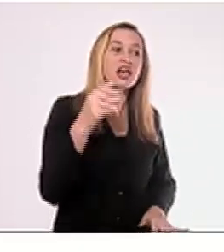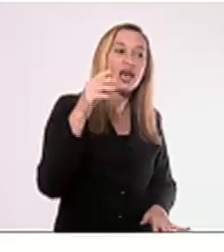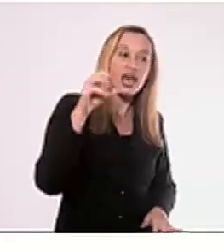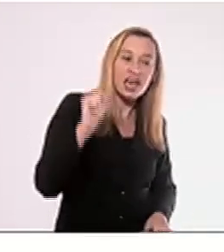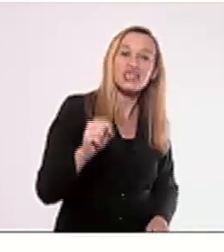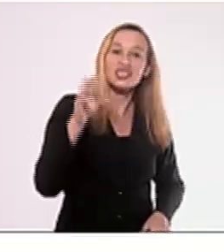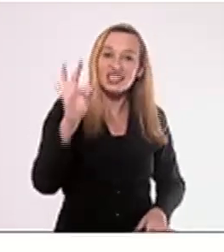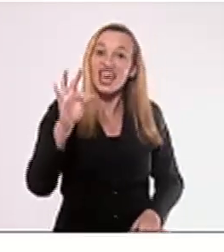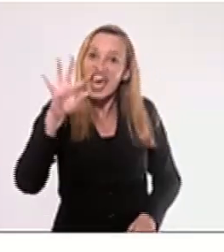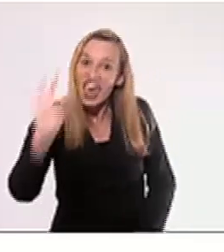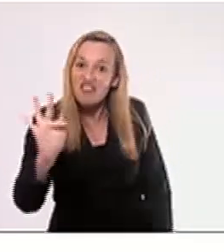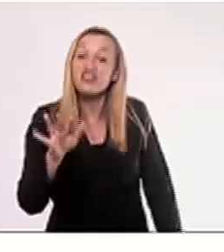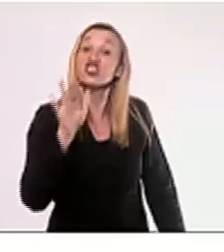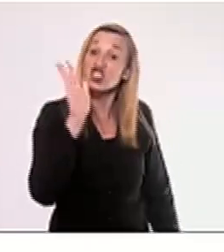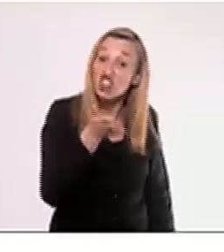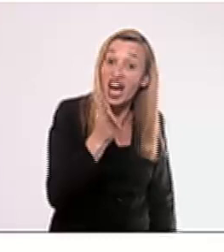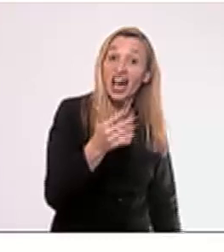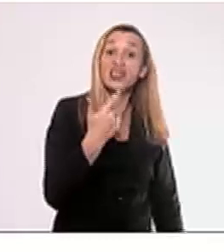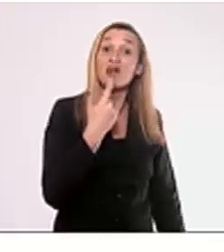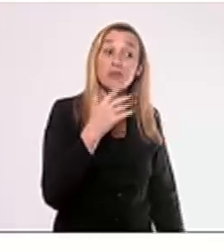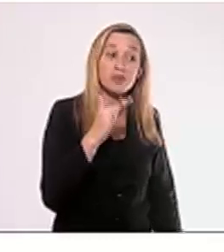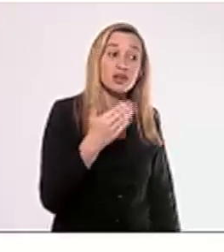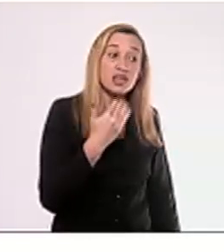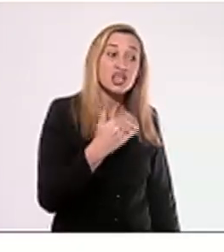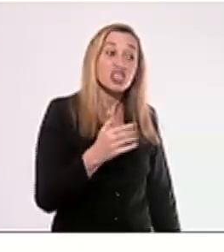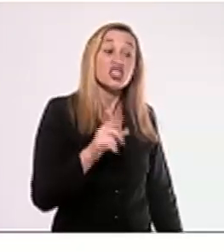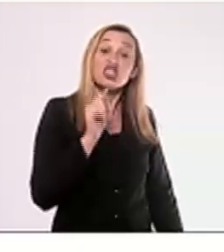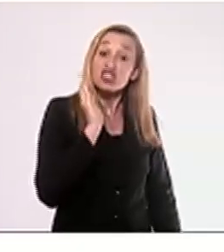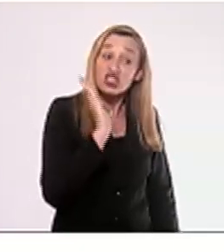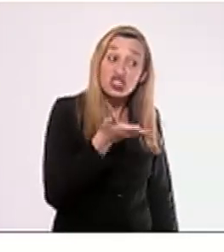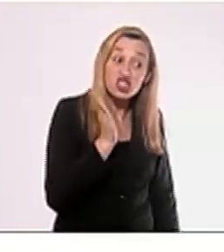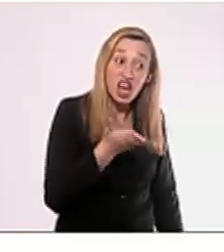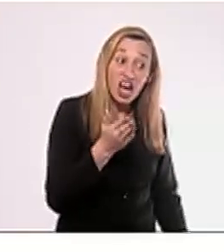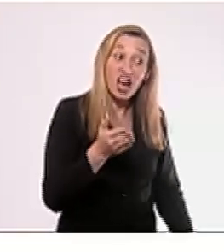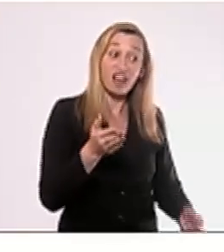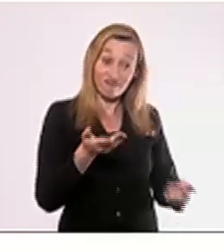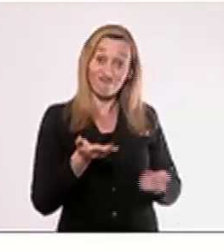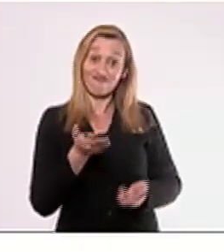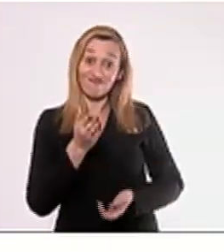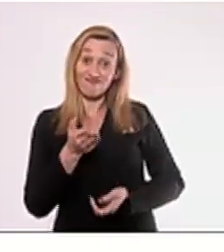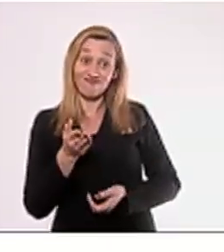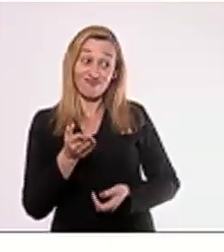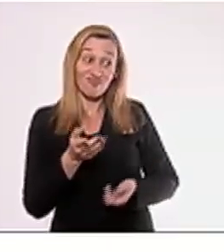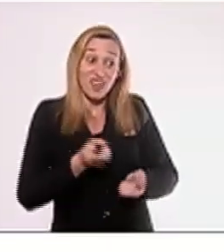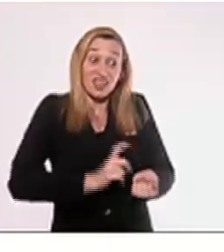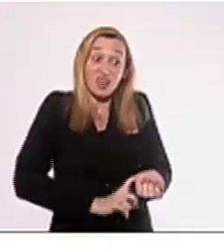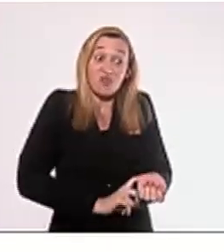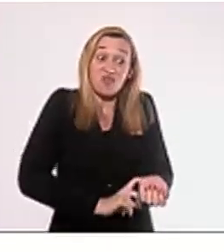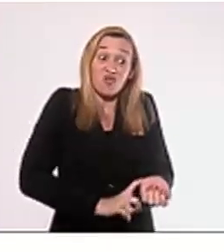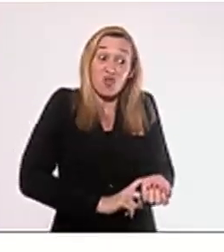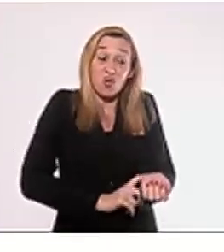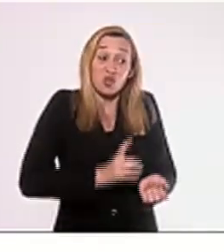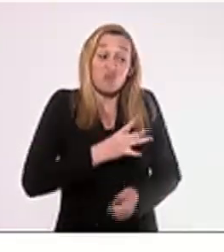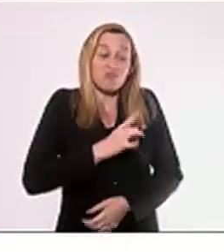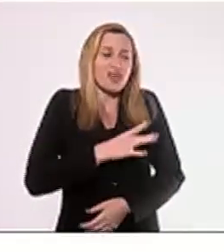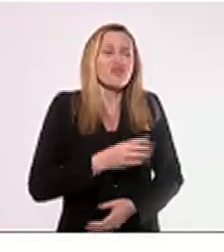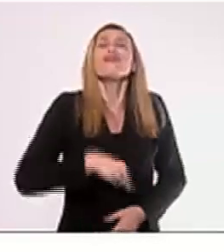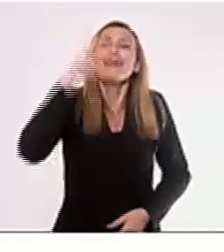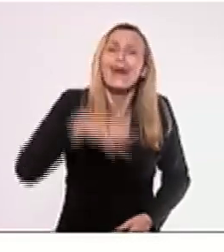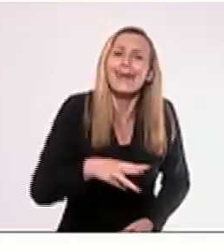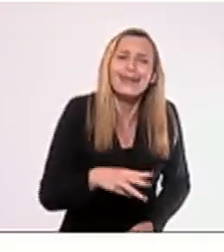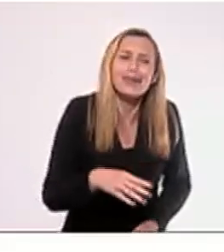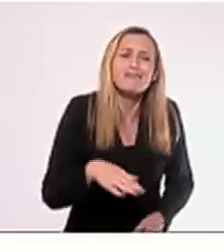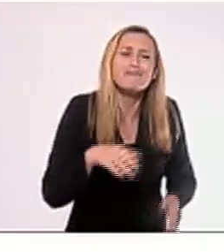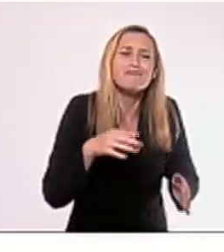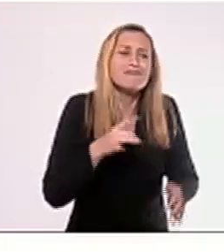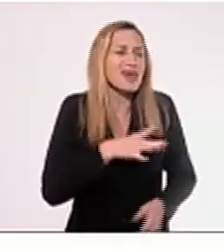STF. Já está impetrando habeas corpus. Quem tem medo de investigação? Quem